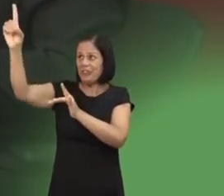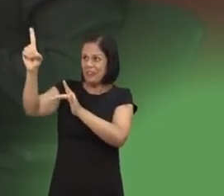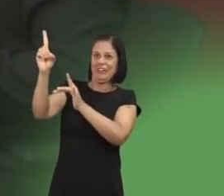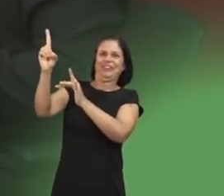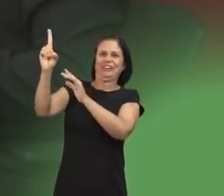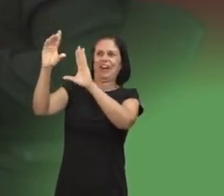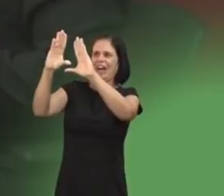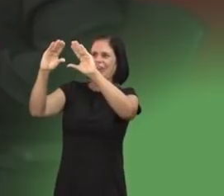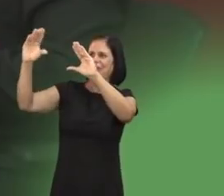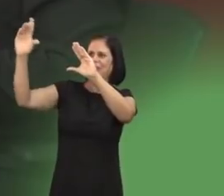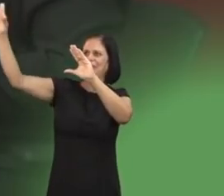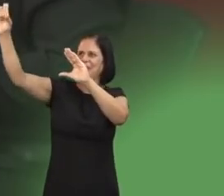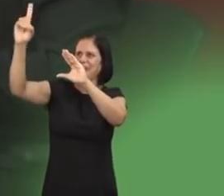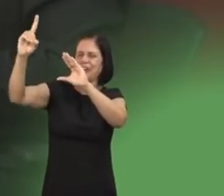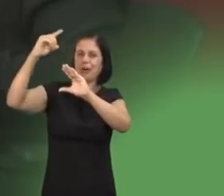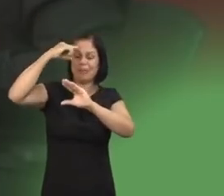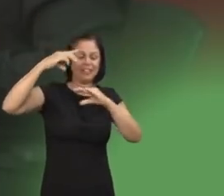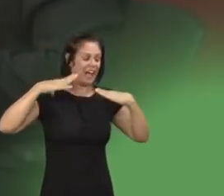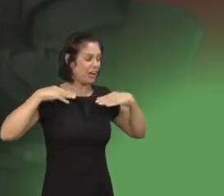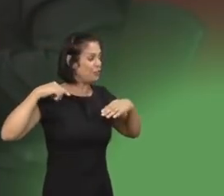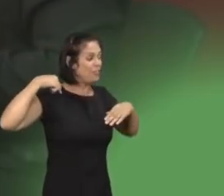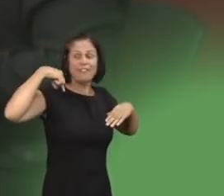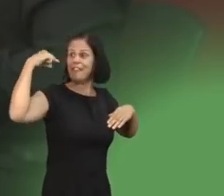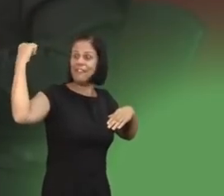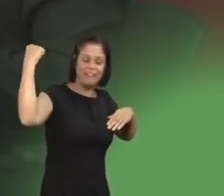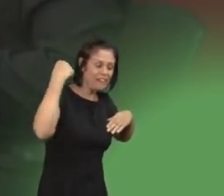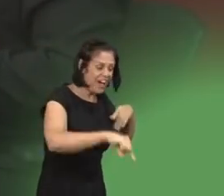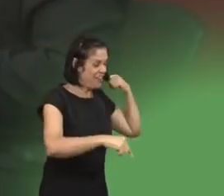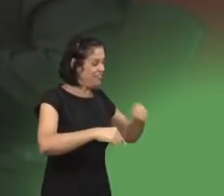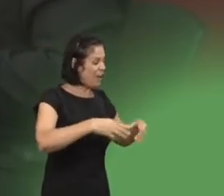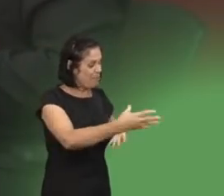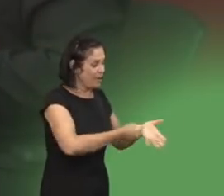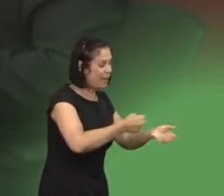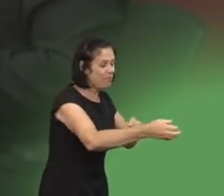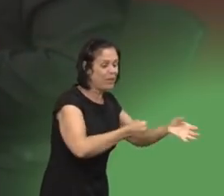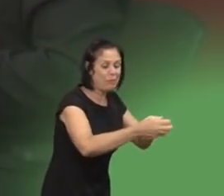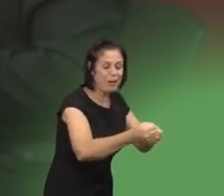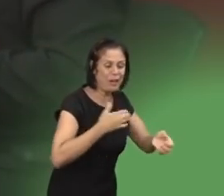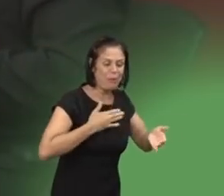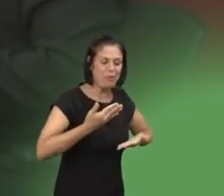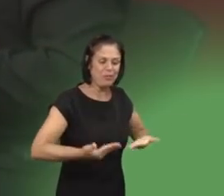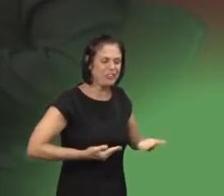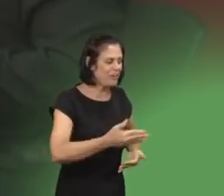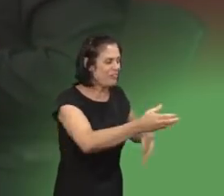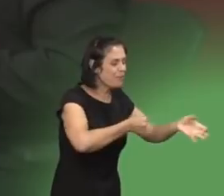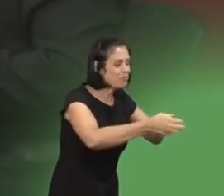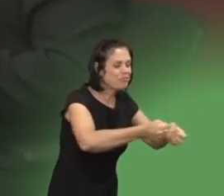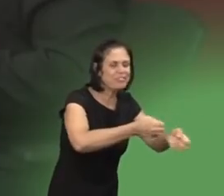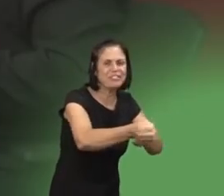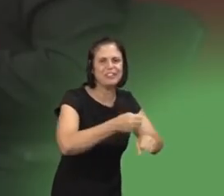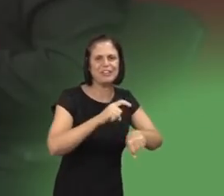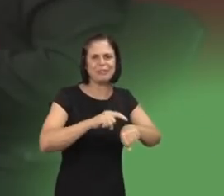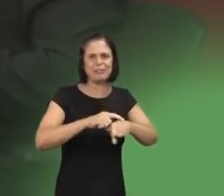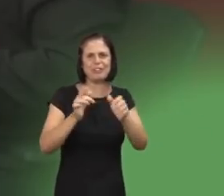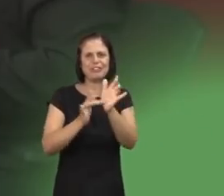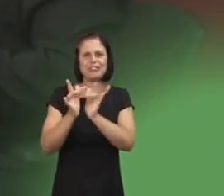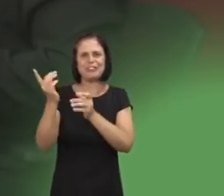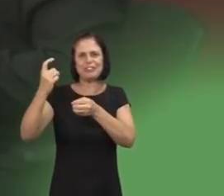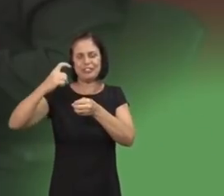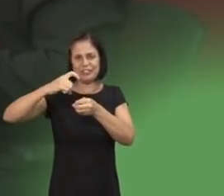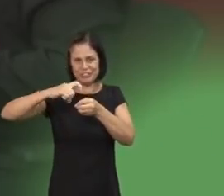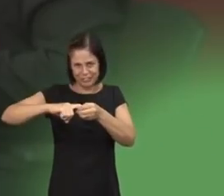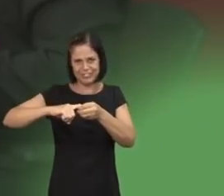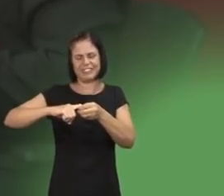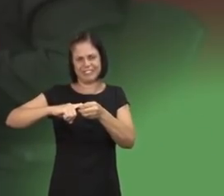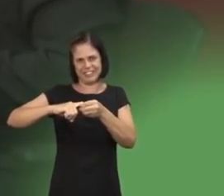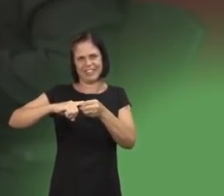as nuvens para poder enviar os seus anjos para recolher os seus escolhidos. Naturalmente, o Senhor Jesus, quando vier, na segunda vinda